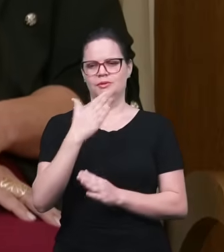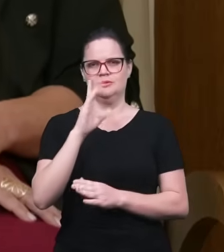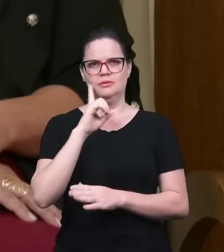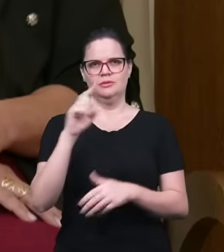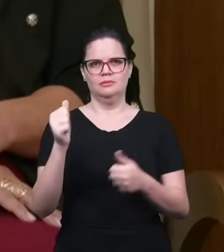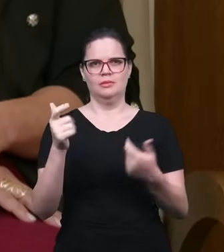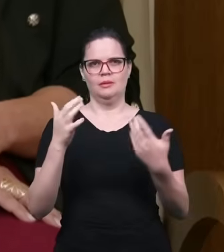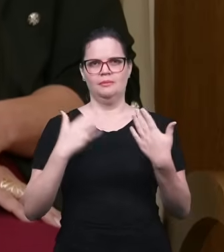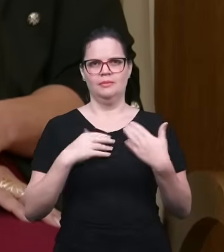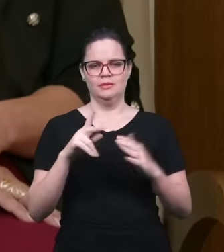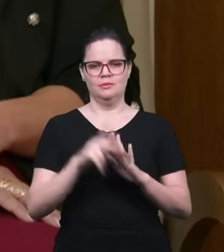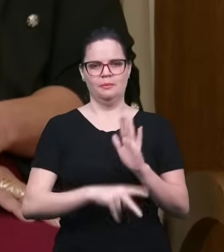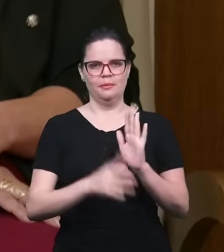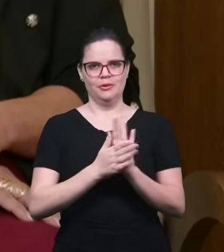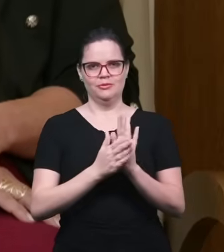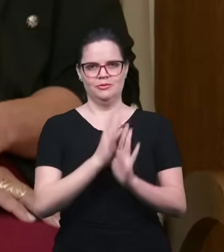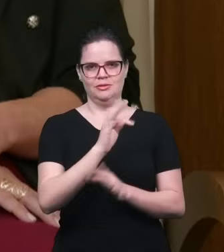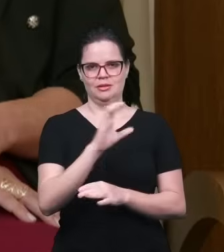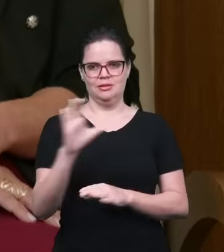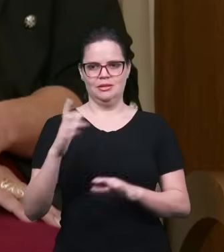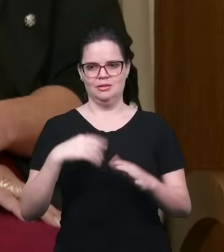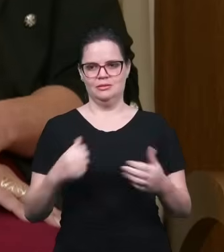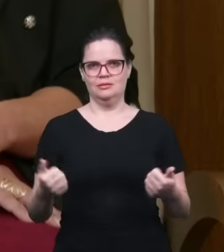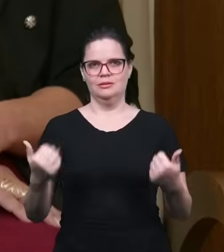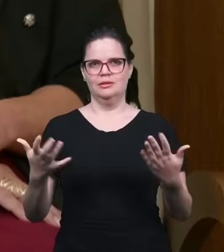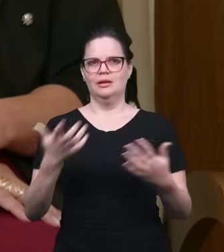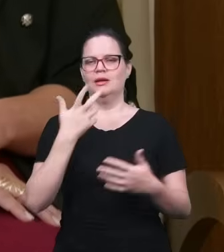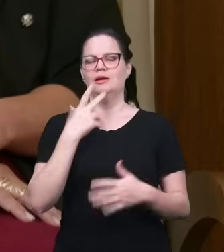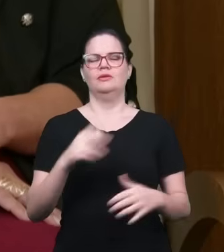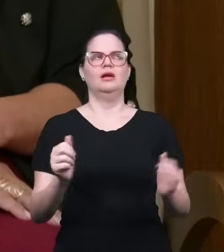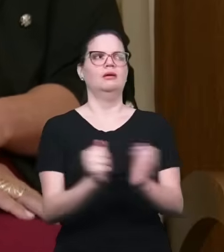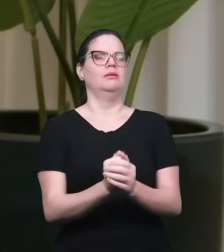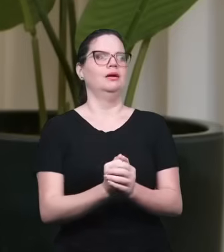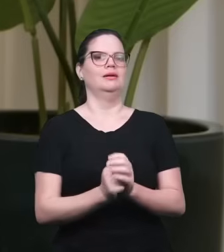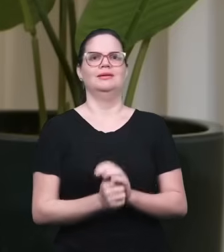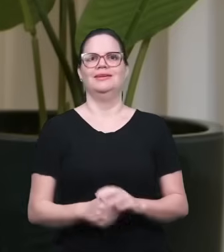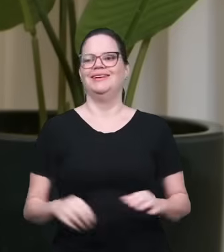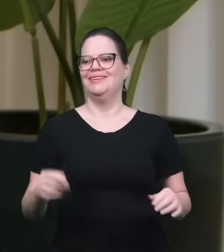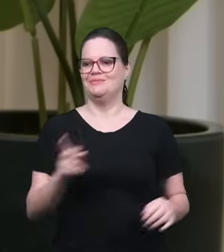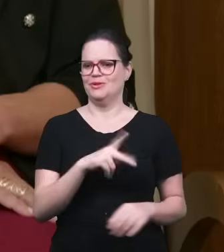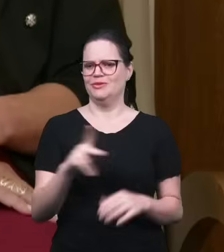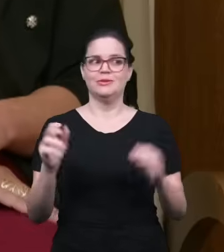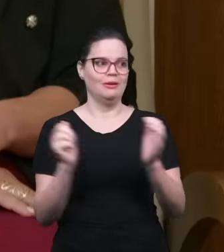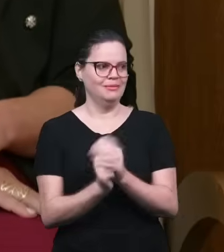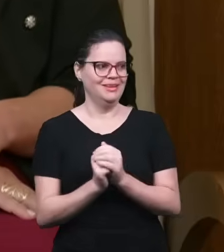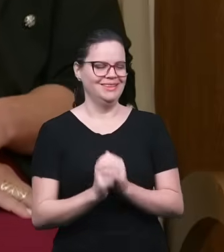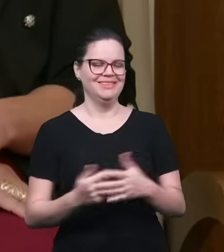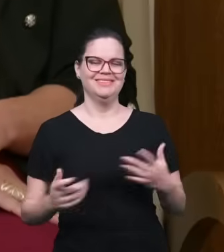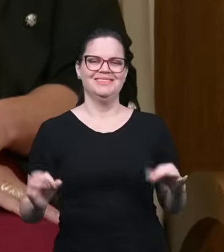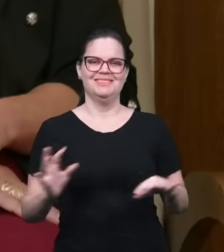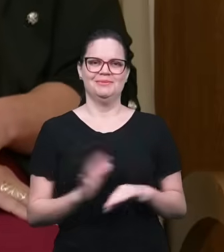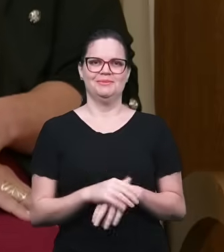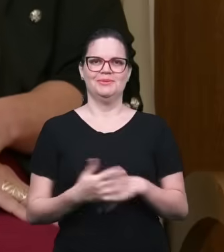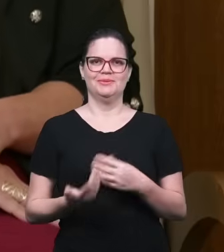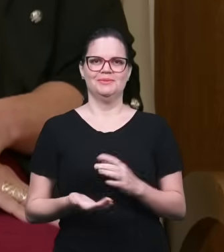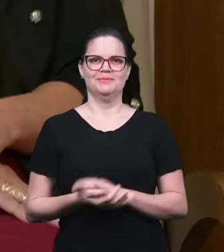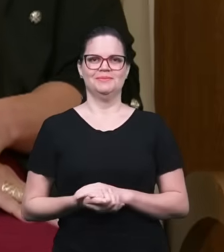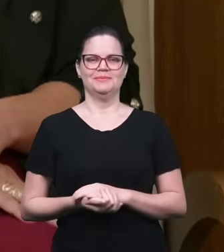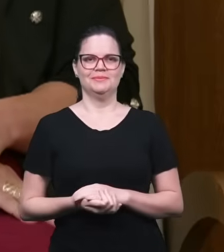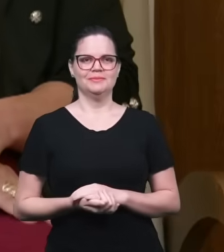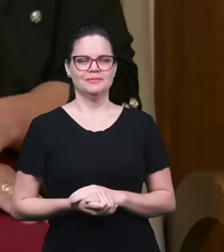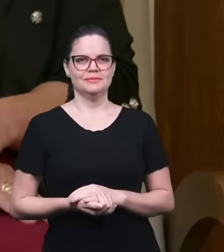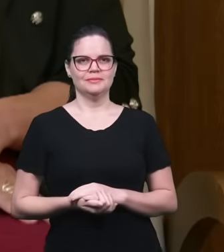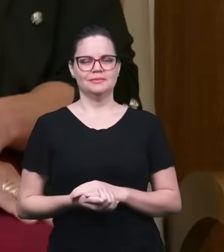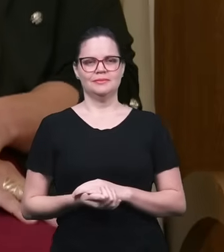momento. Quando entregou o projeto de conclusão, eu falei amém, aí o professor falou amém, projeto de conclusão, né? Mas em momento